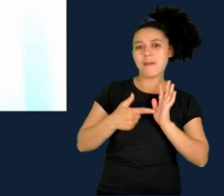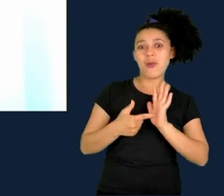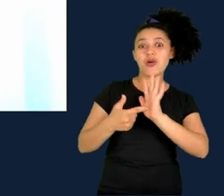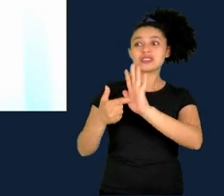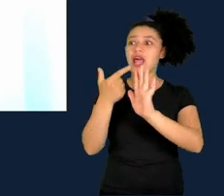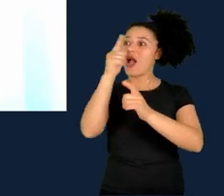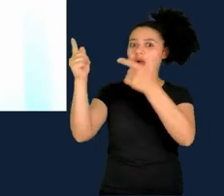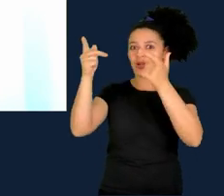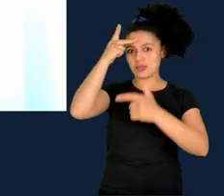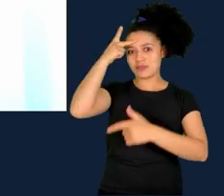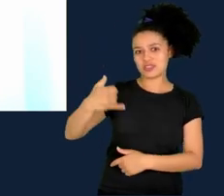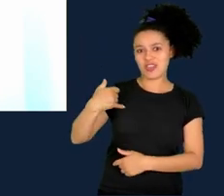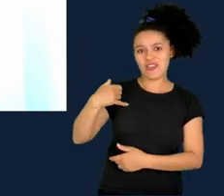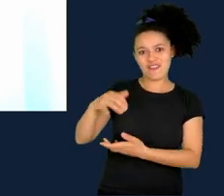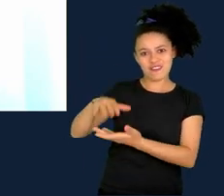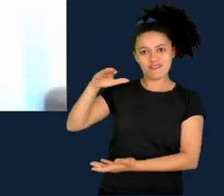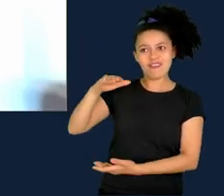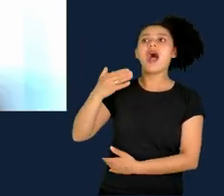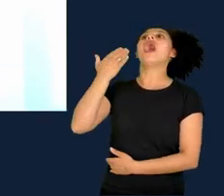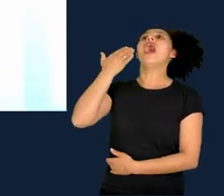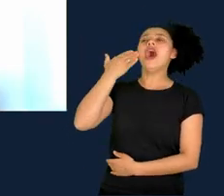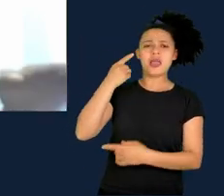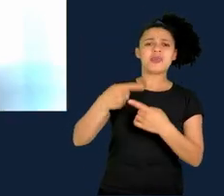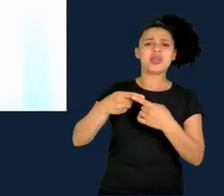outros velhos da comunidade essa